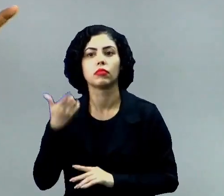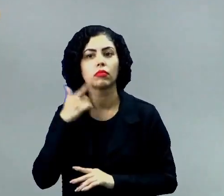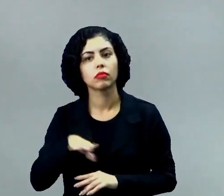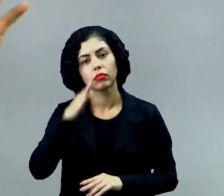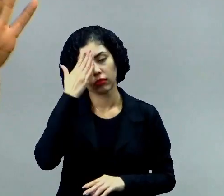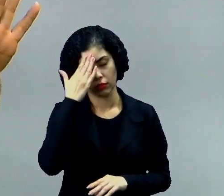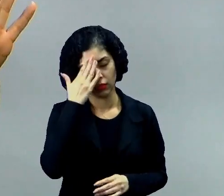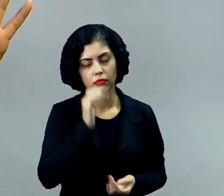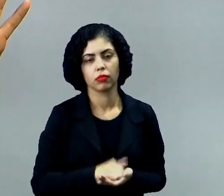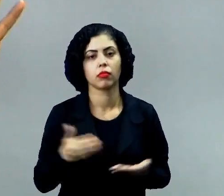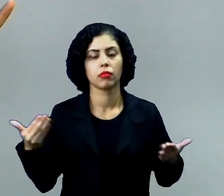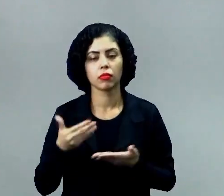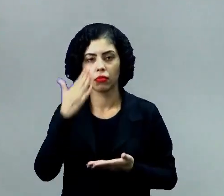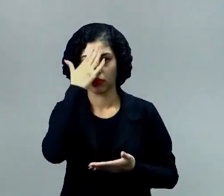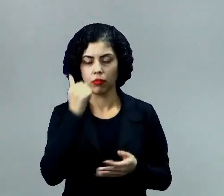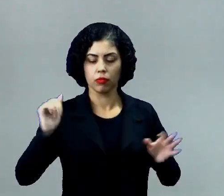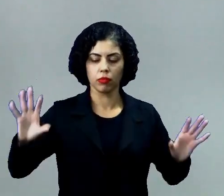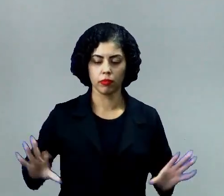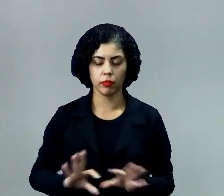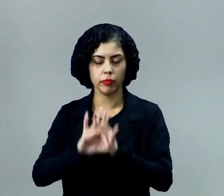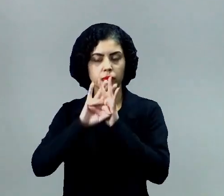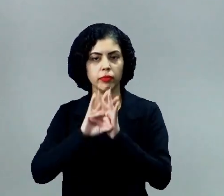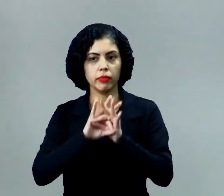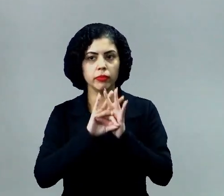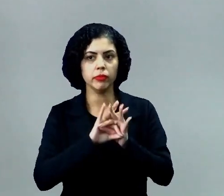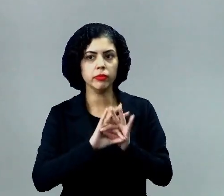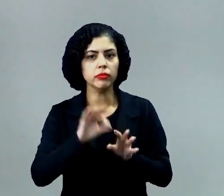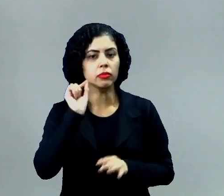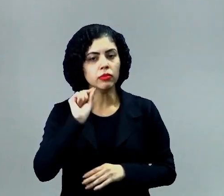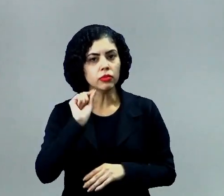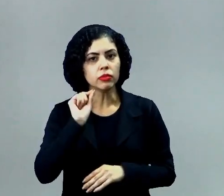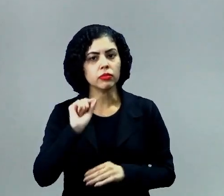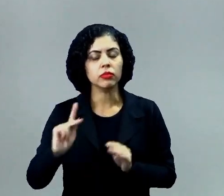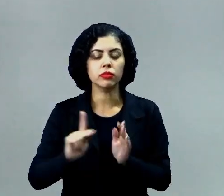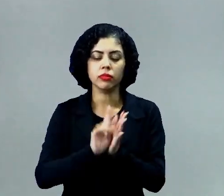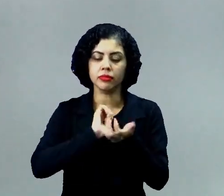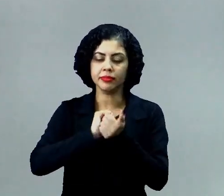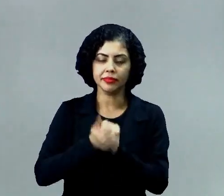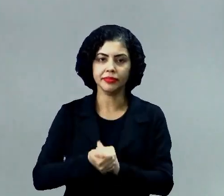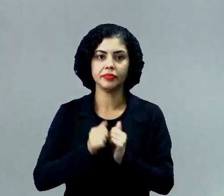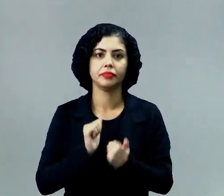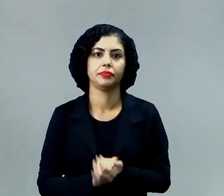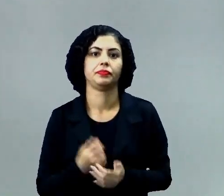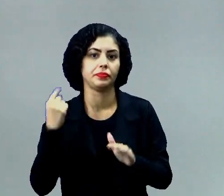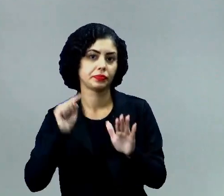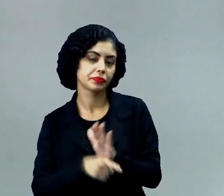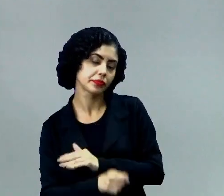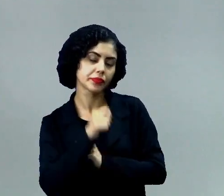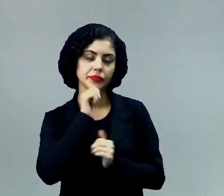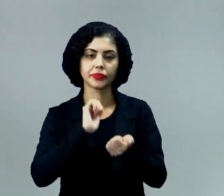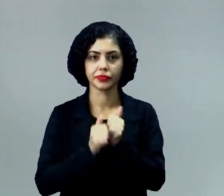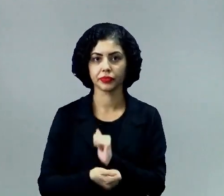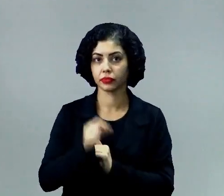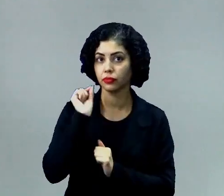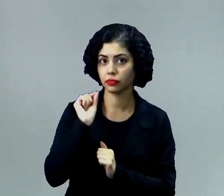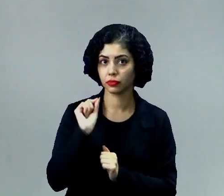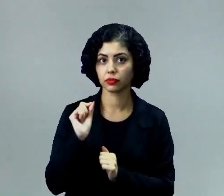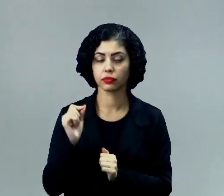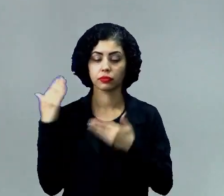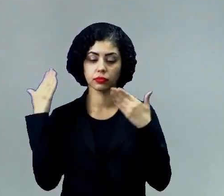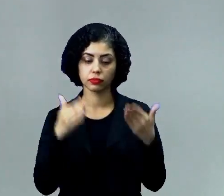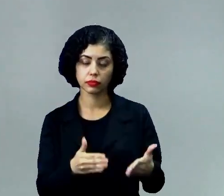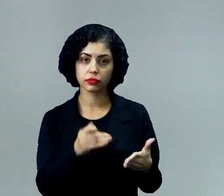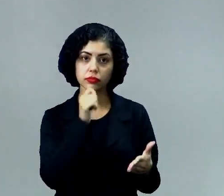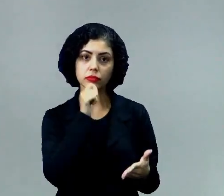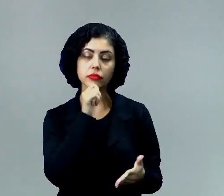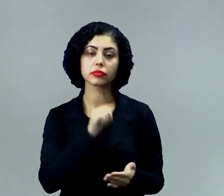Conseguindo compreender isso, a gente sabe que a correlação é que isso é uma dinâmica esportiva. Dentro da dinâmica esportiva, o que a gente